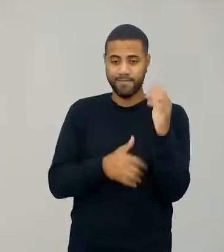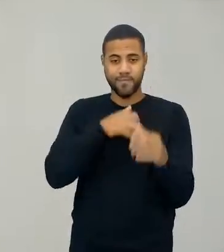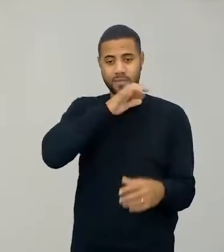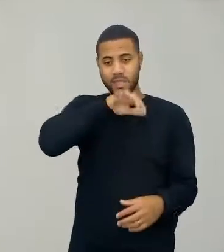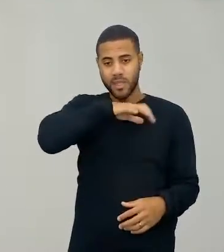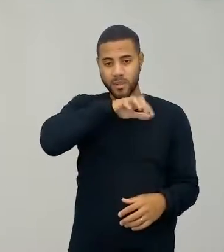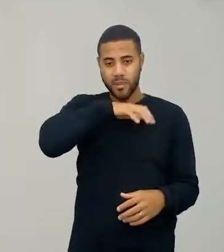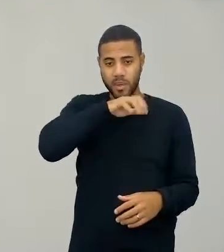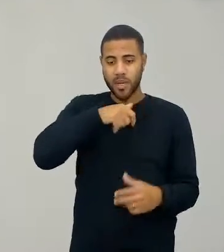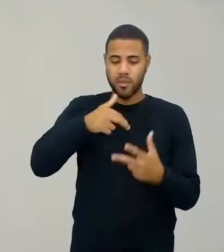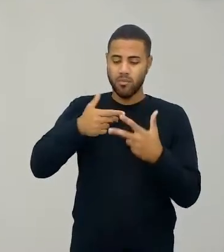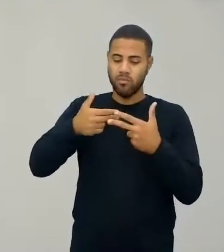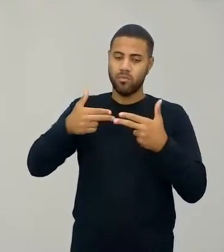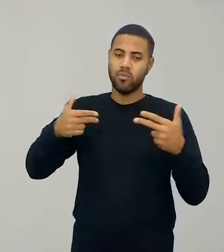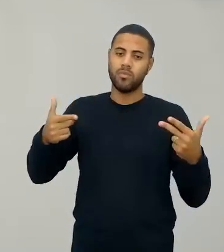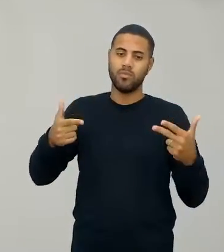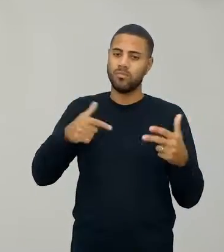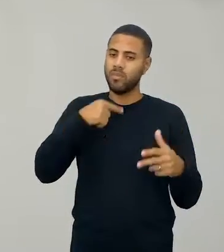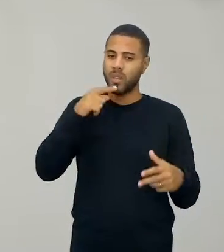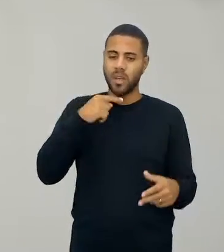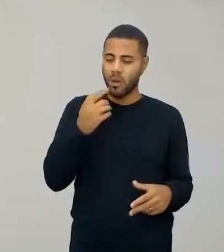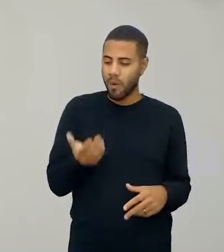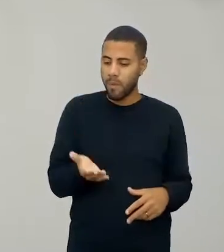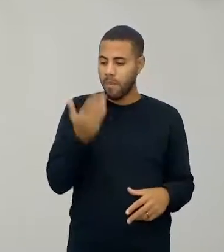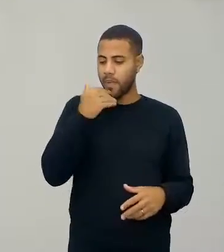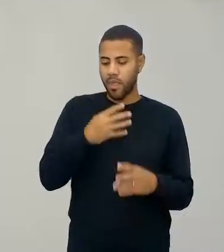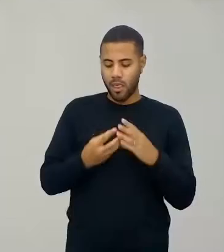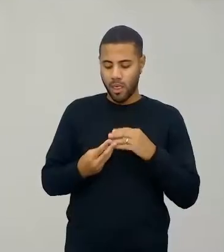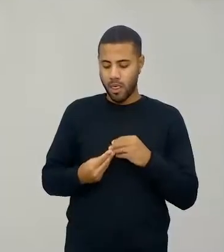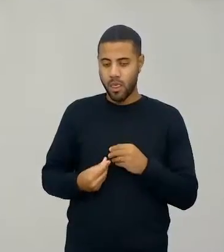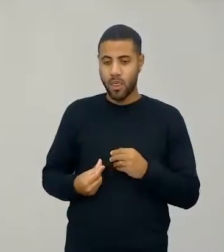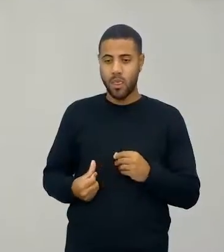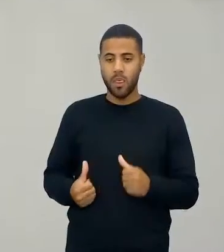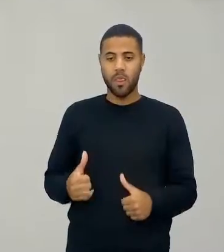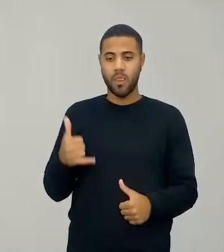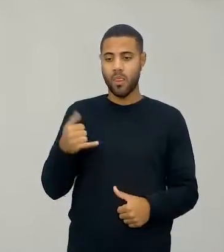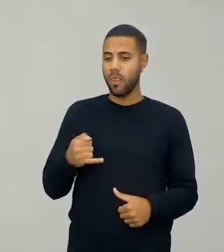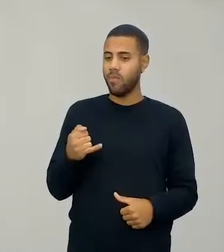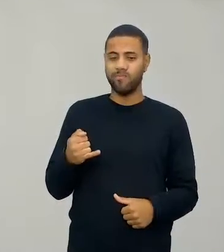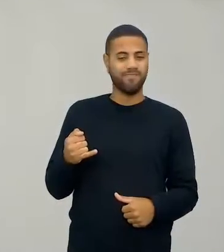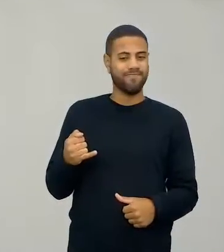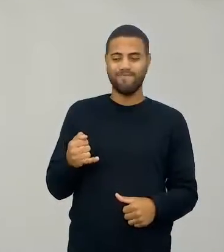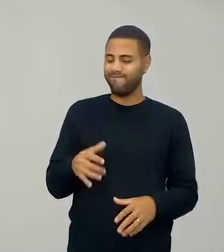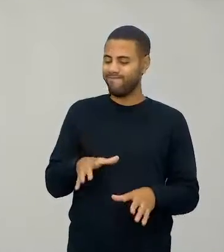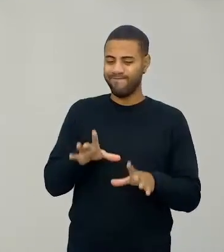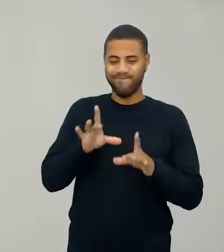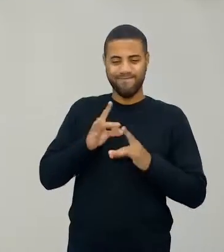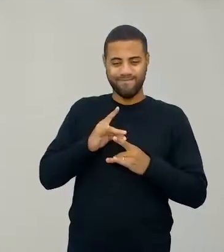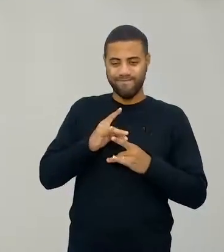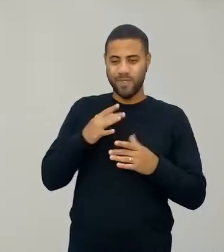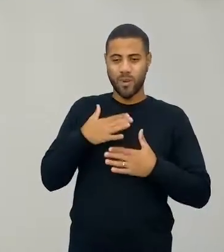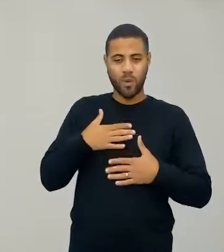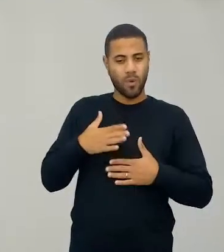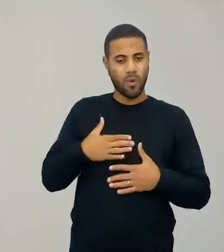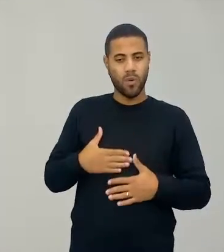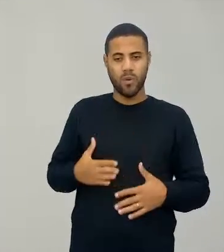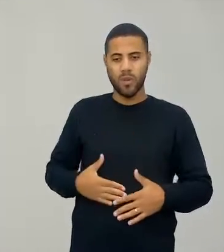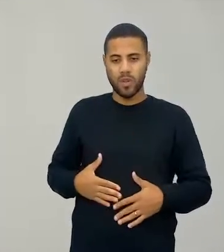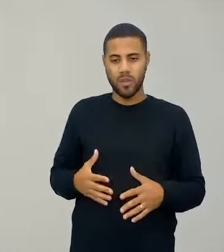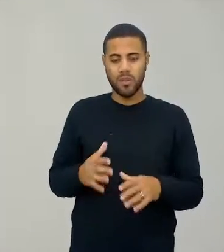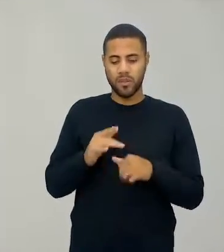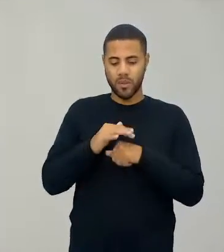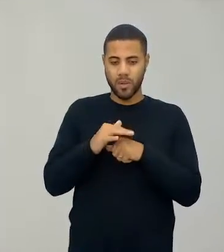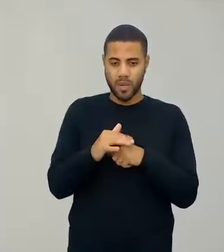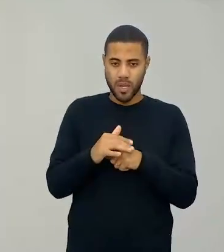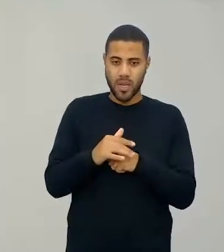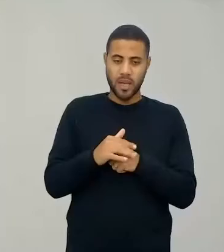vivos, eles não conseguem metabolizar essas moléculas, né? E acabam se acumulando no corpo deles e passando, né,